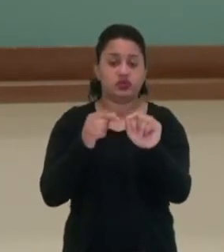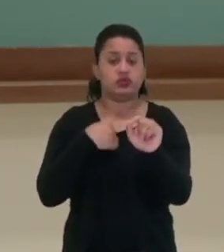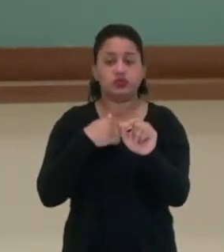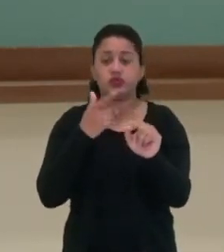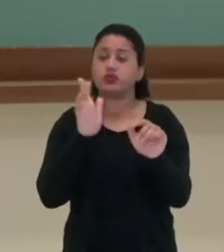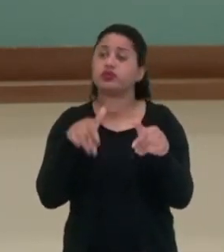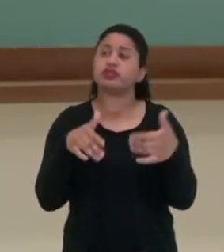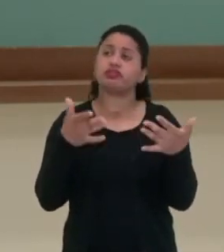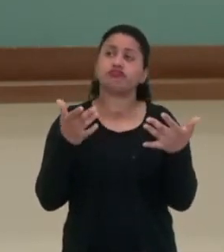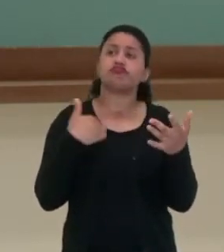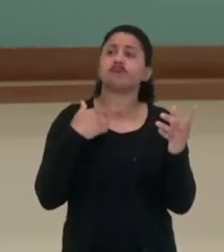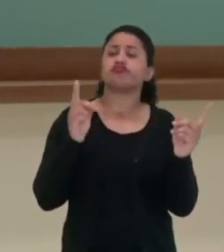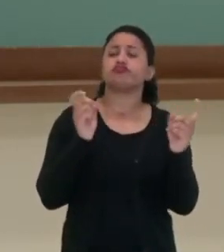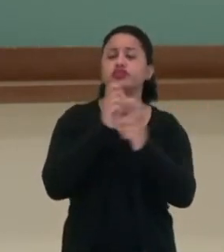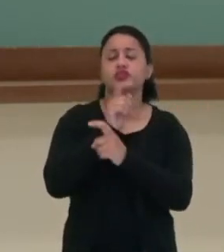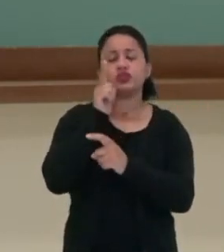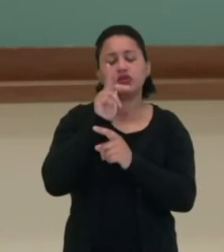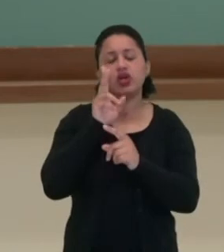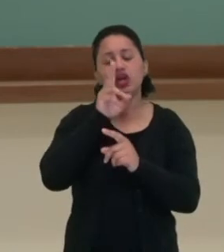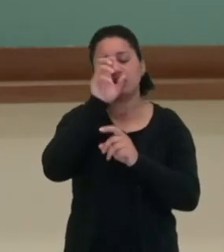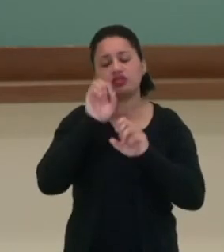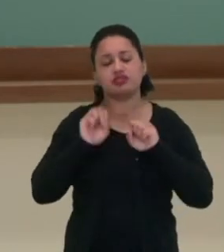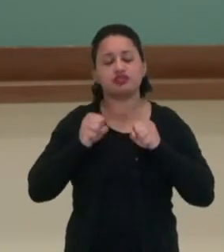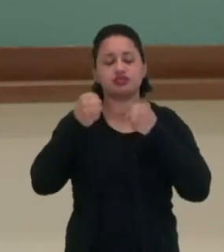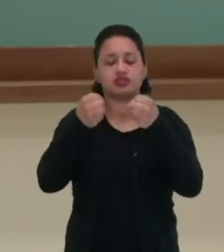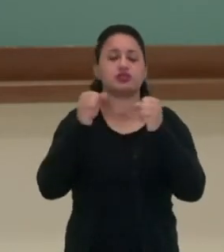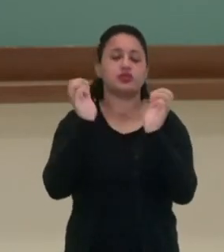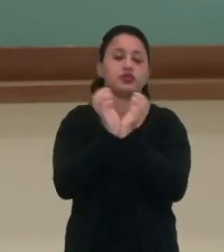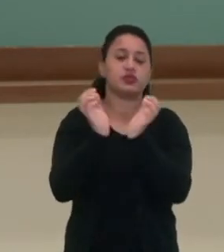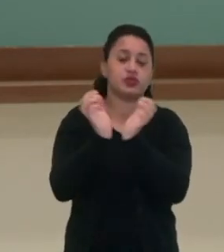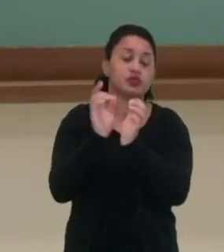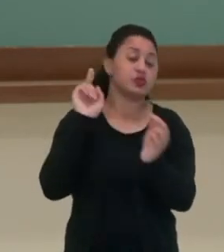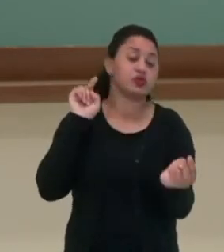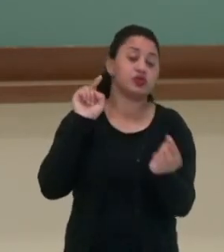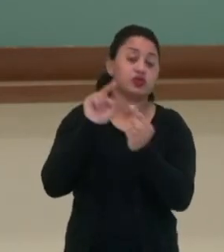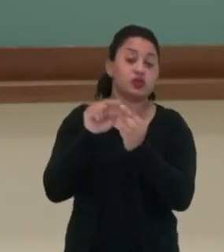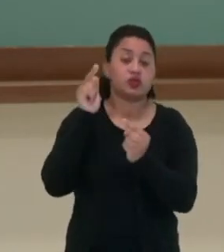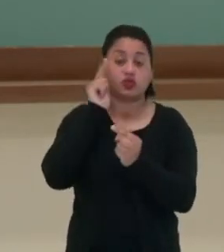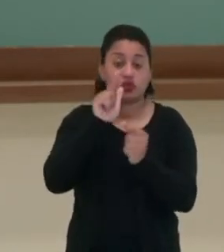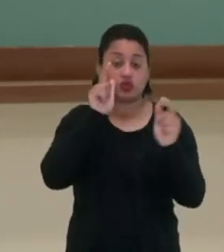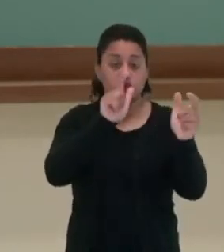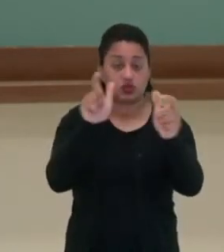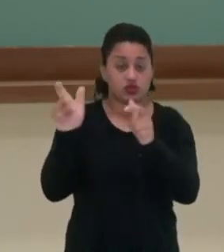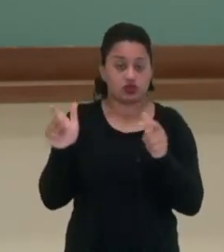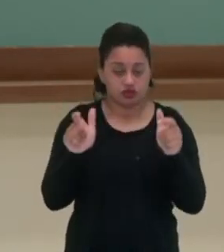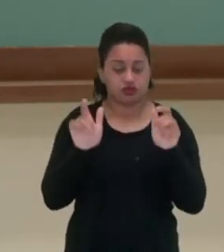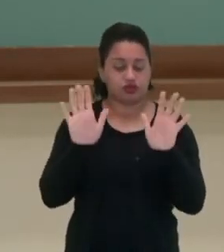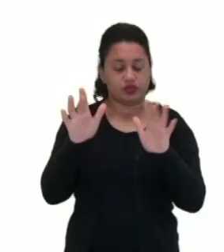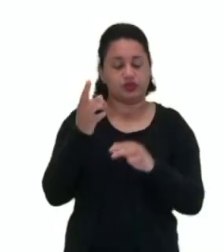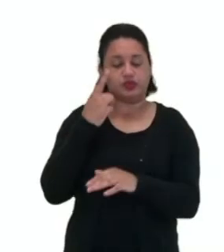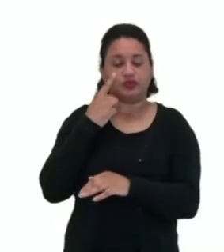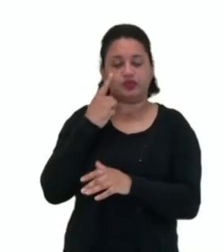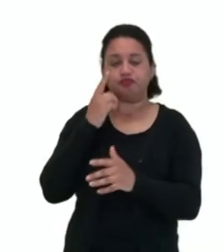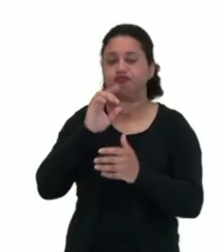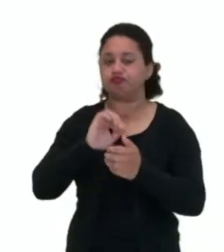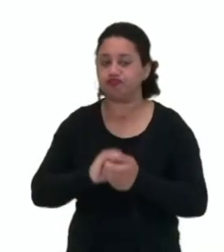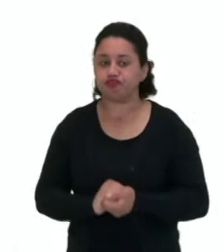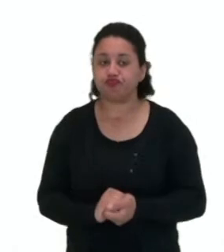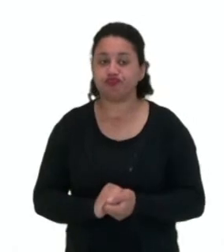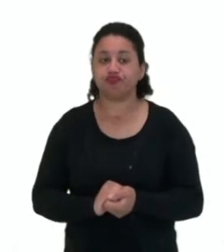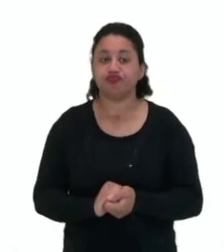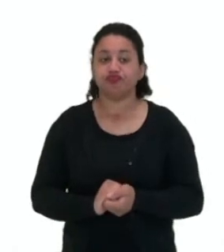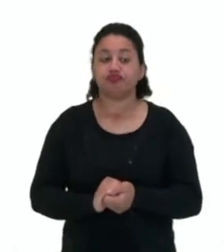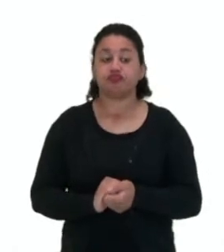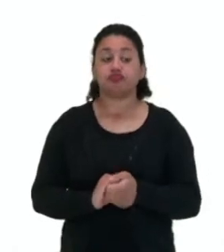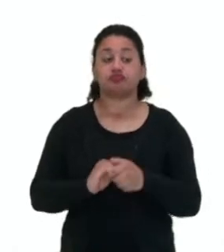o fortalecimento desse grupo em prol do objetivo de conseguir um território. Continuando aqui, aí